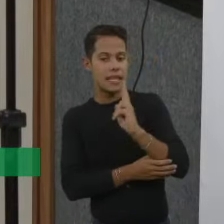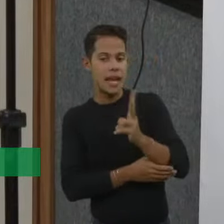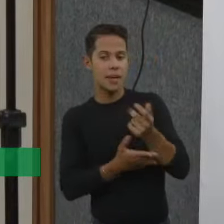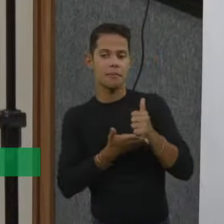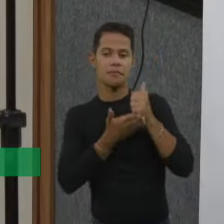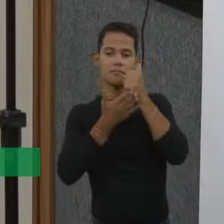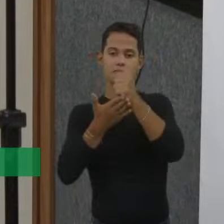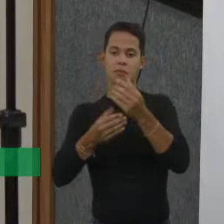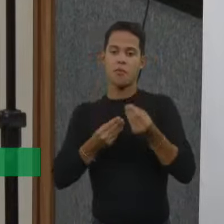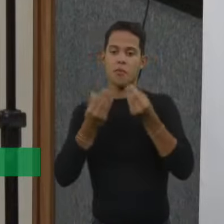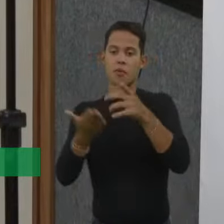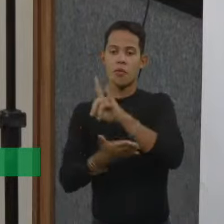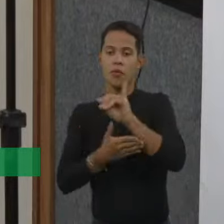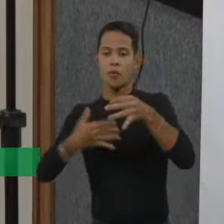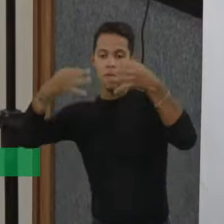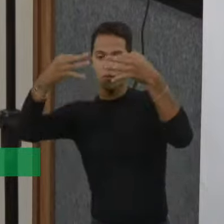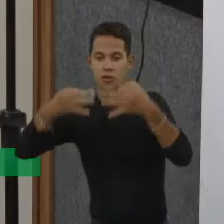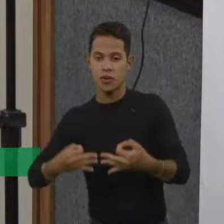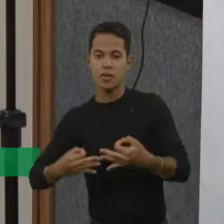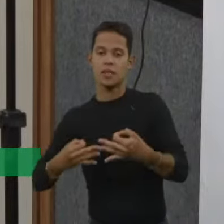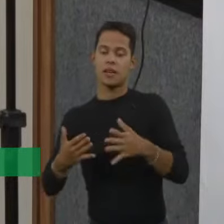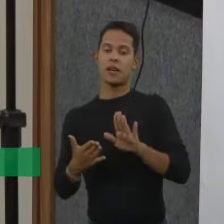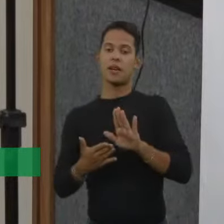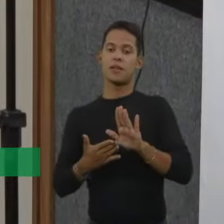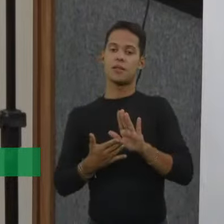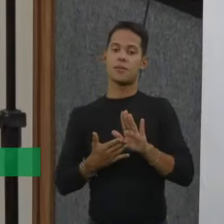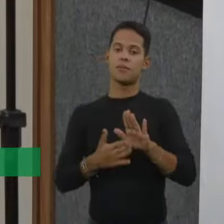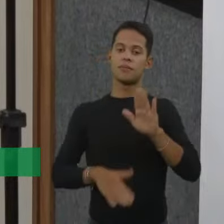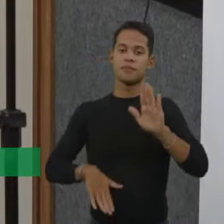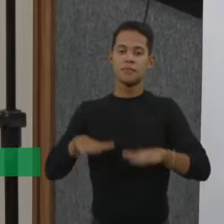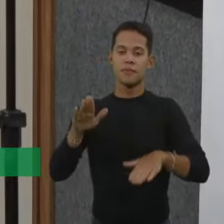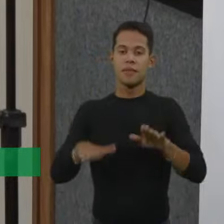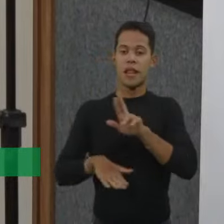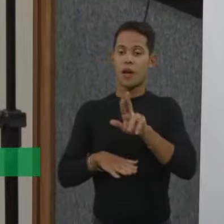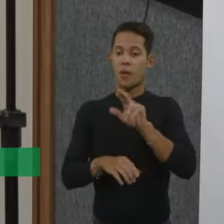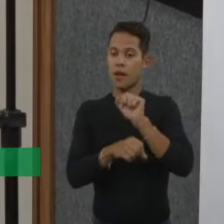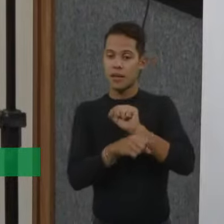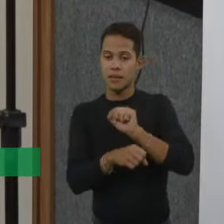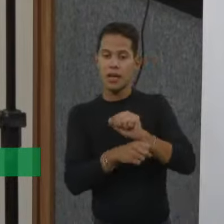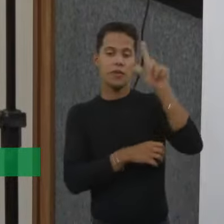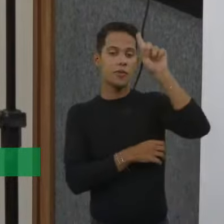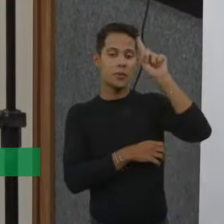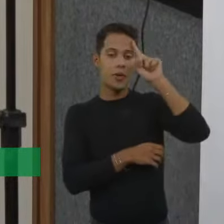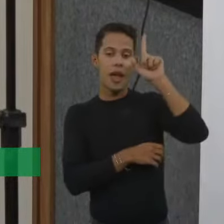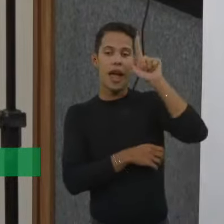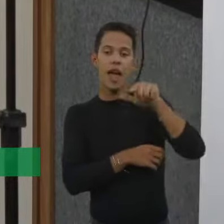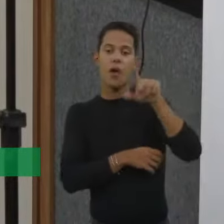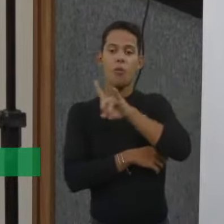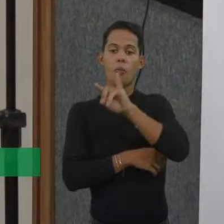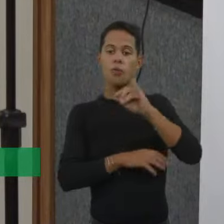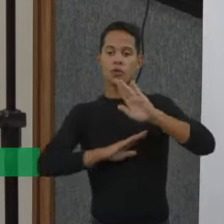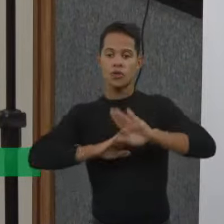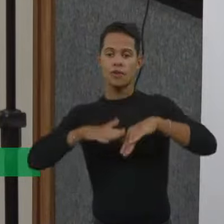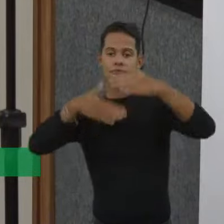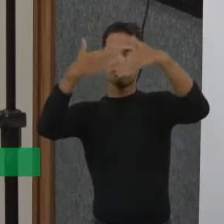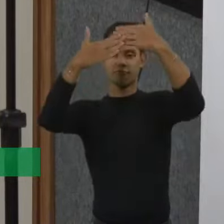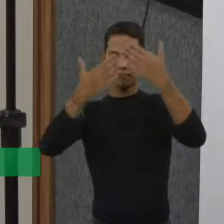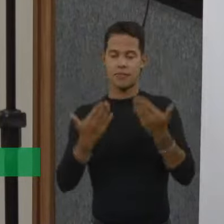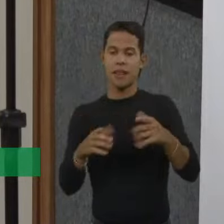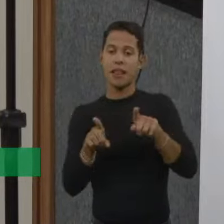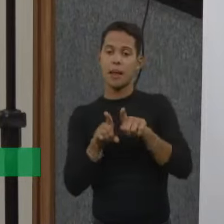no prazo, porque é uma doença que não espera. Todos os dias é um dia a menos, é um dia de avanço. A gente